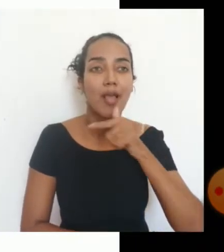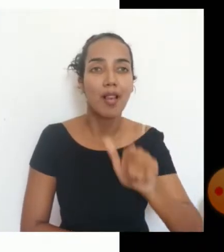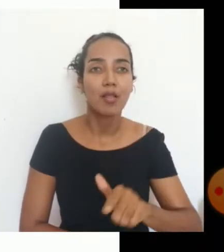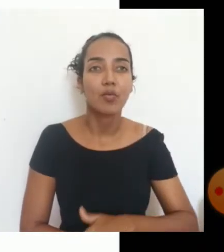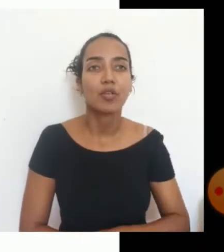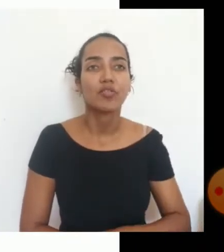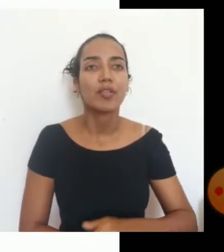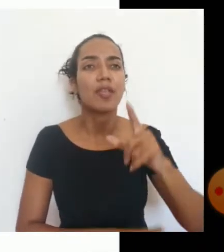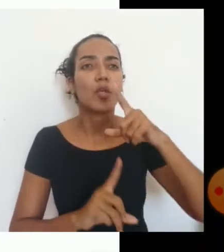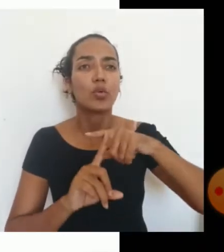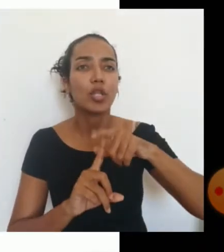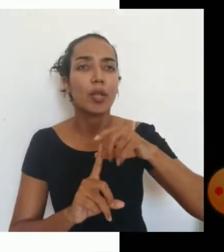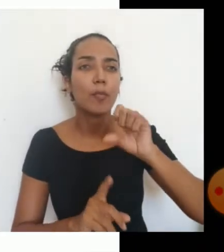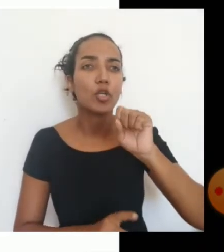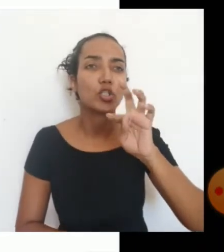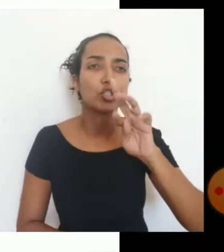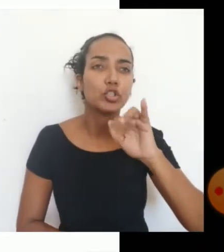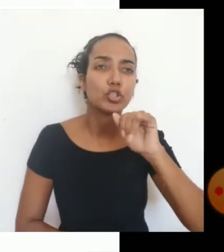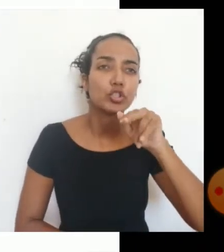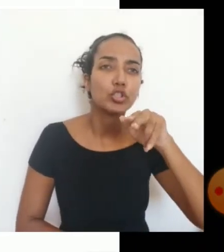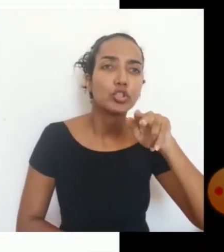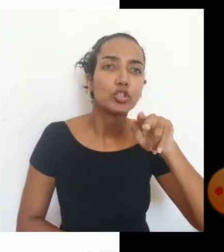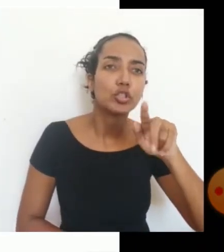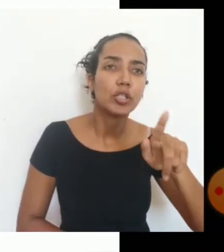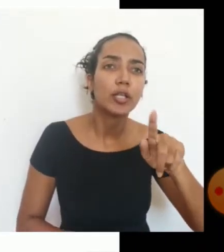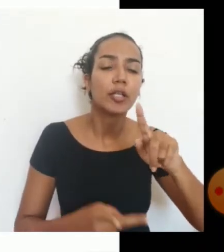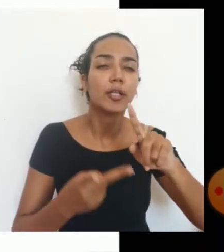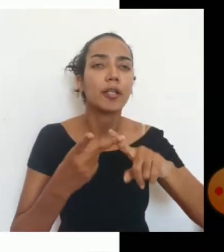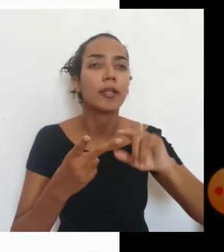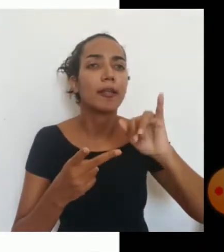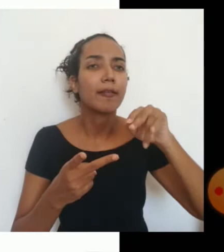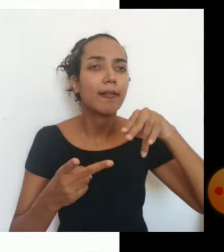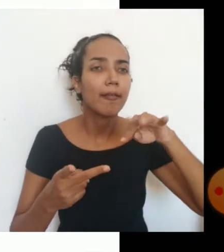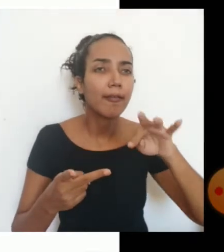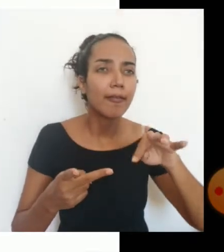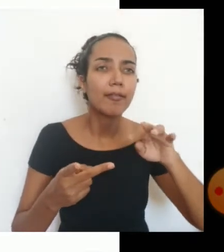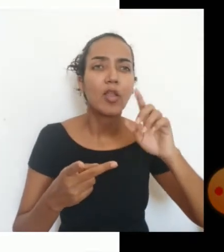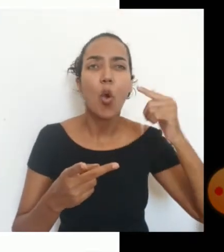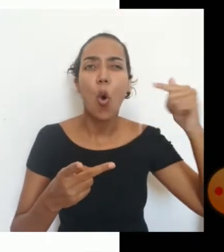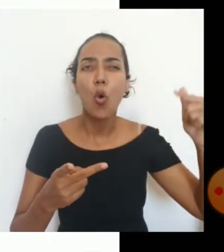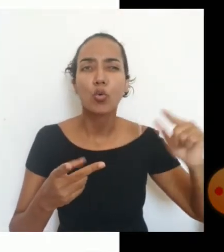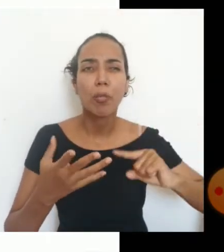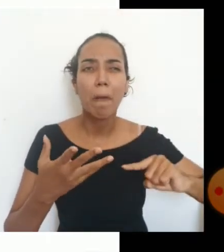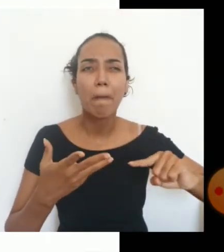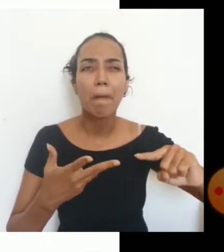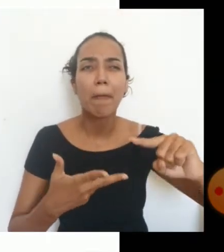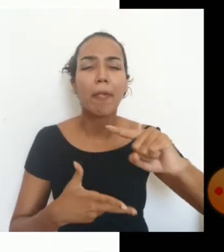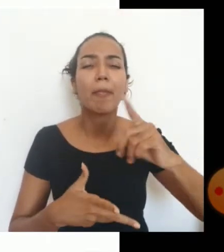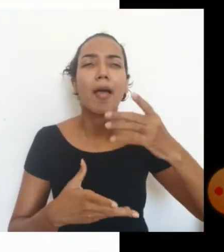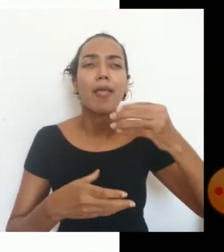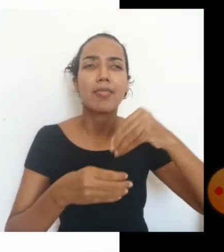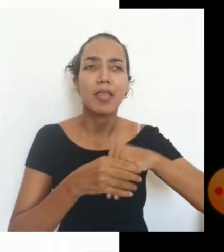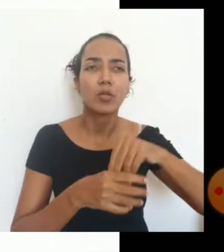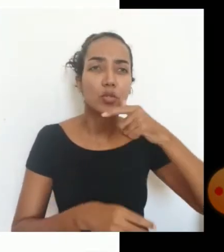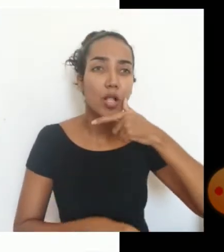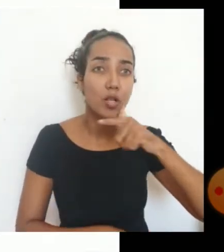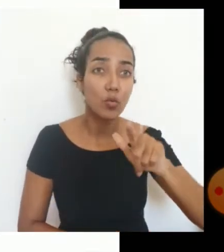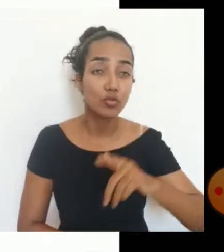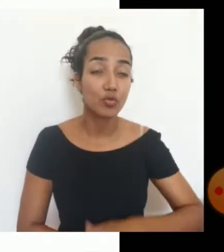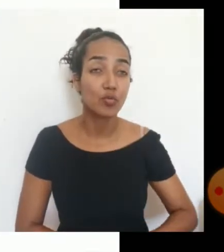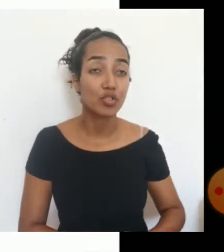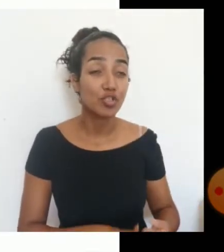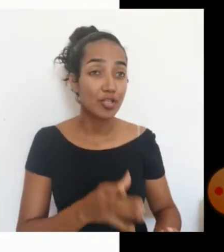e diversos outros tipos pré-definidos na linguagem, ao definir uma classe